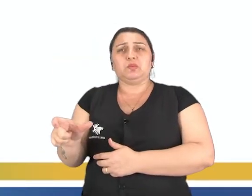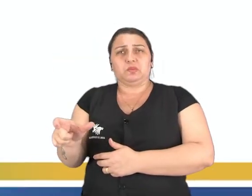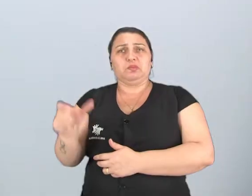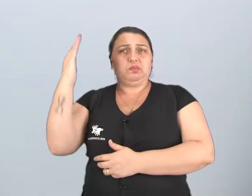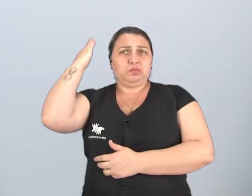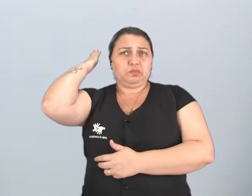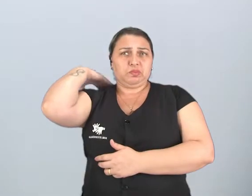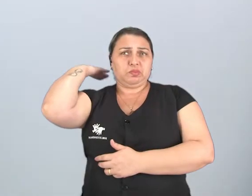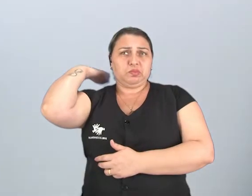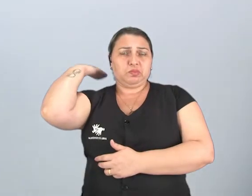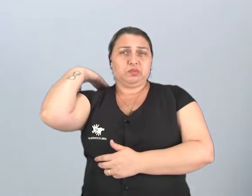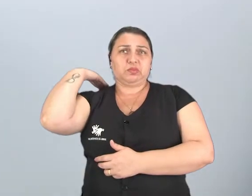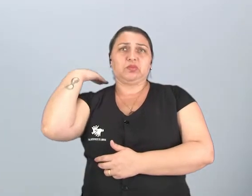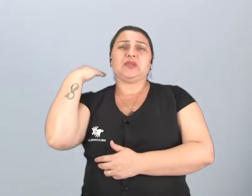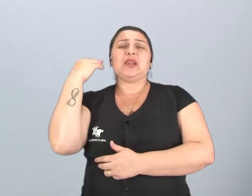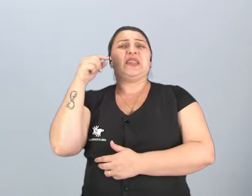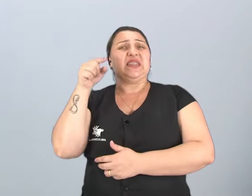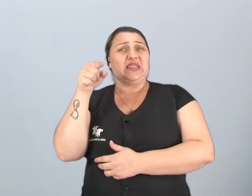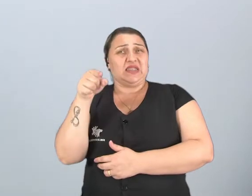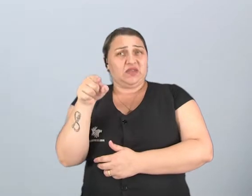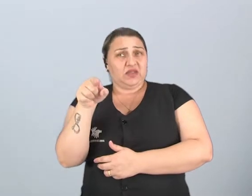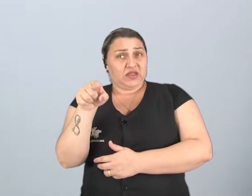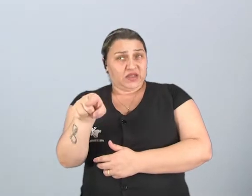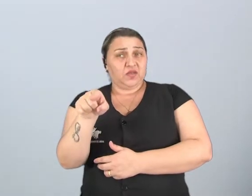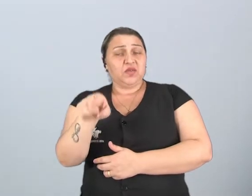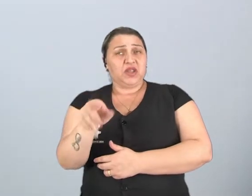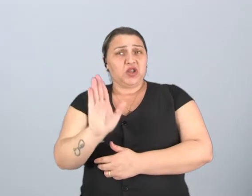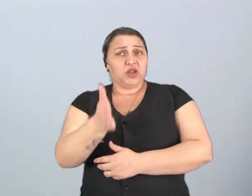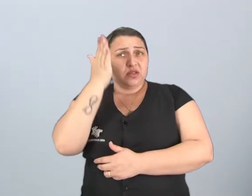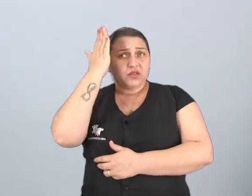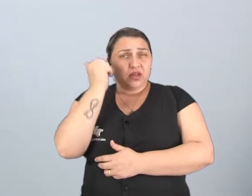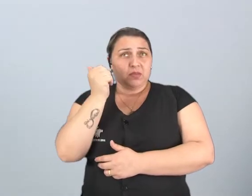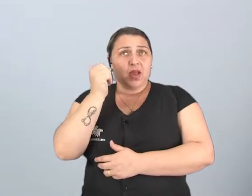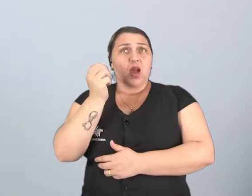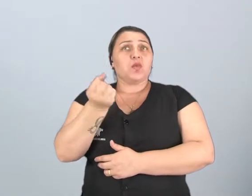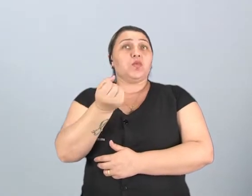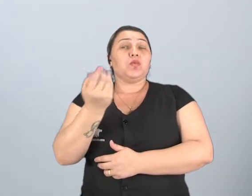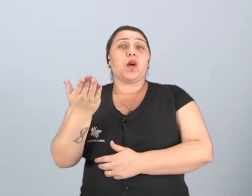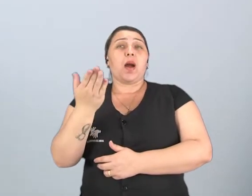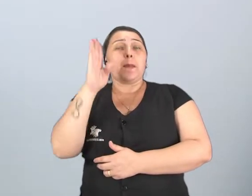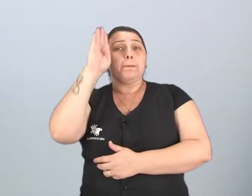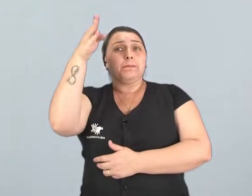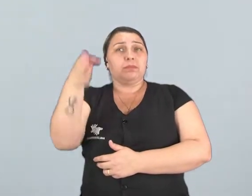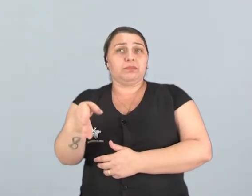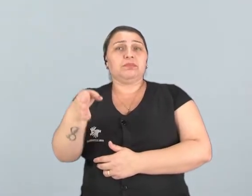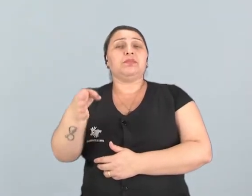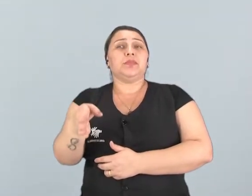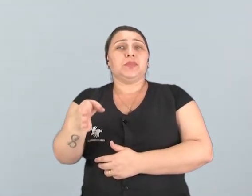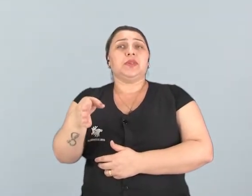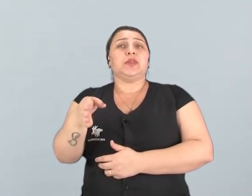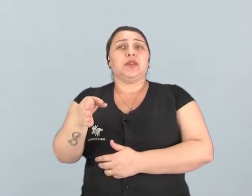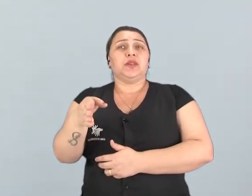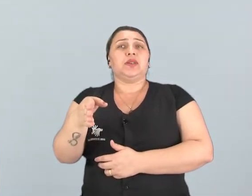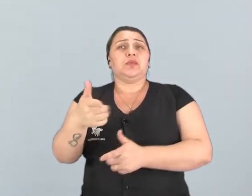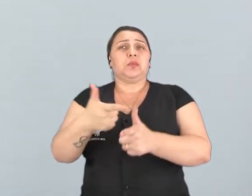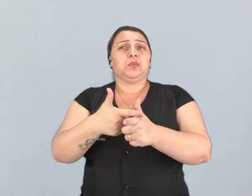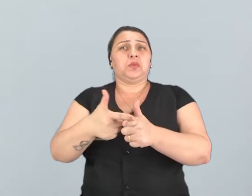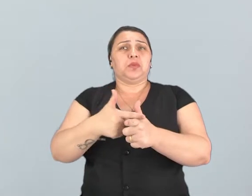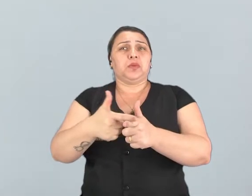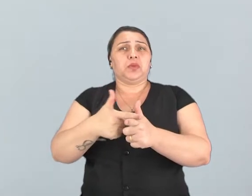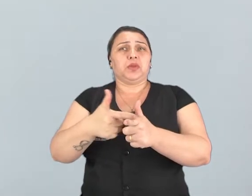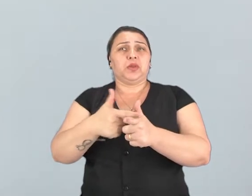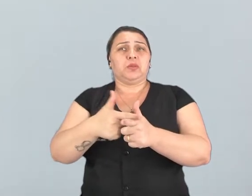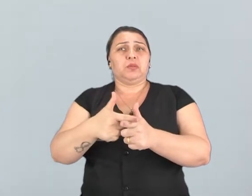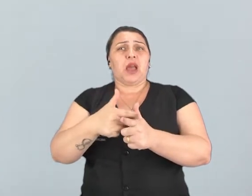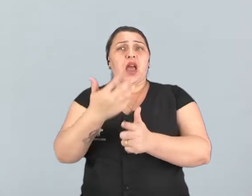esse questionamento, né? Será que você sabia disso? E qual é a principal causa, né, dessas pessoas terem